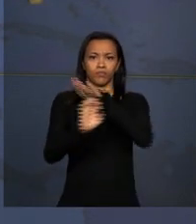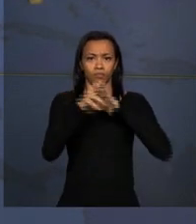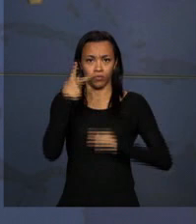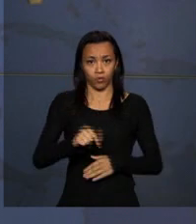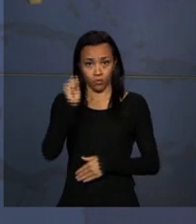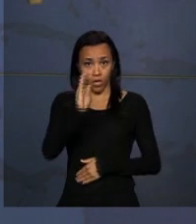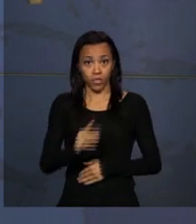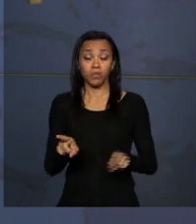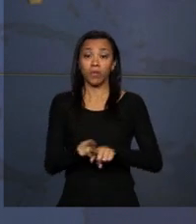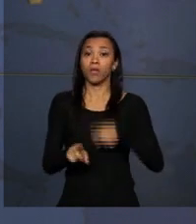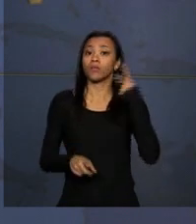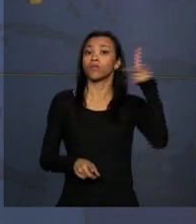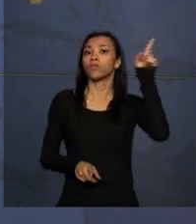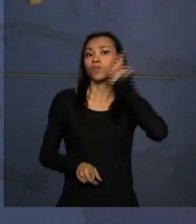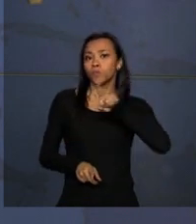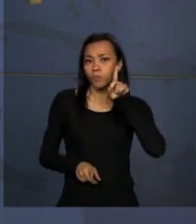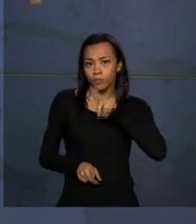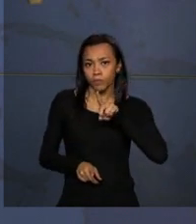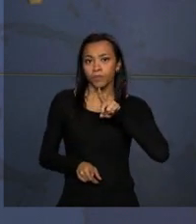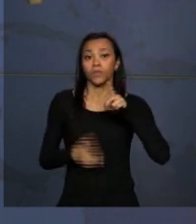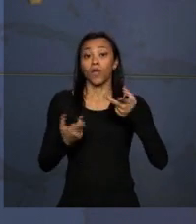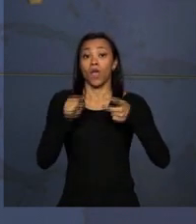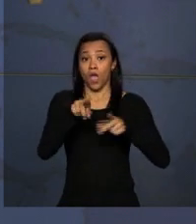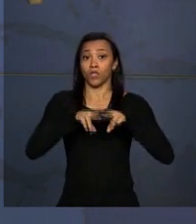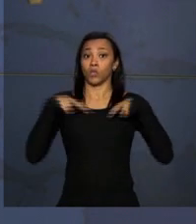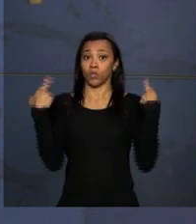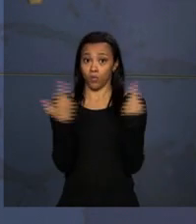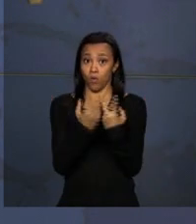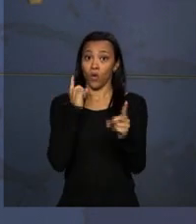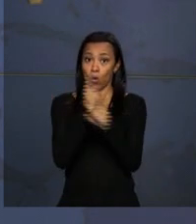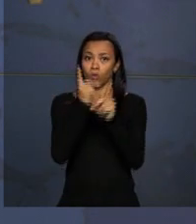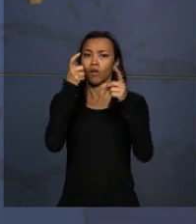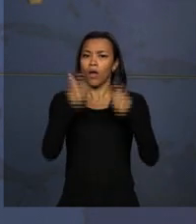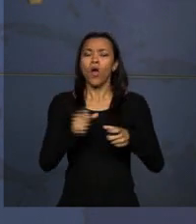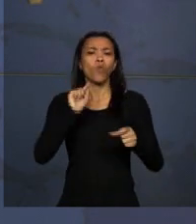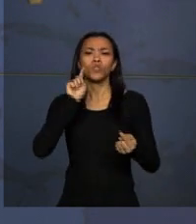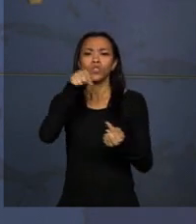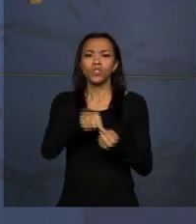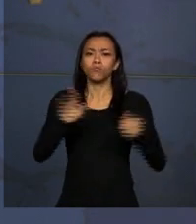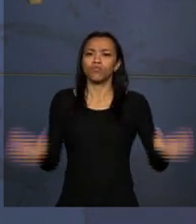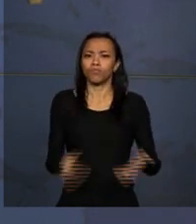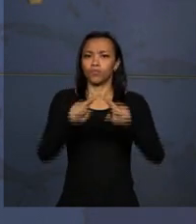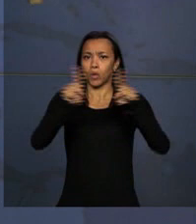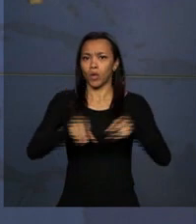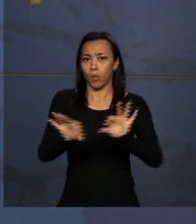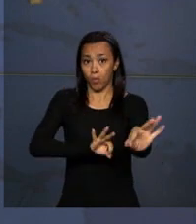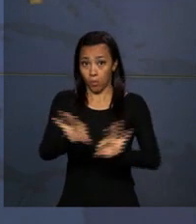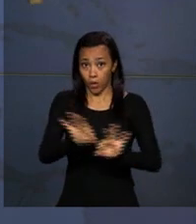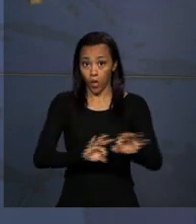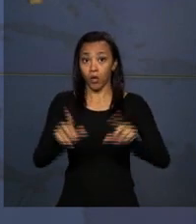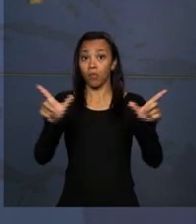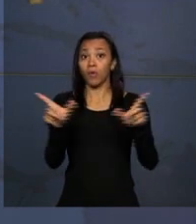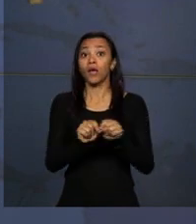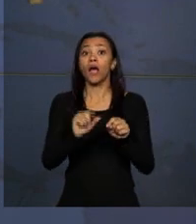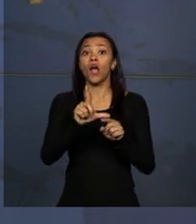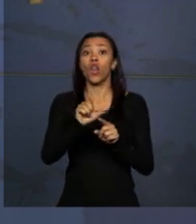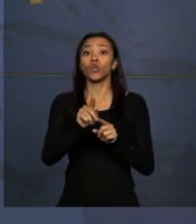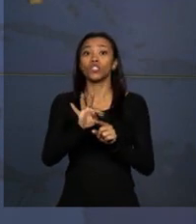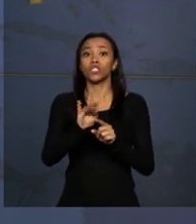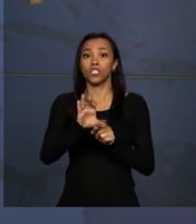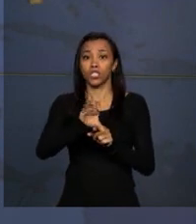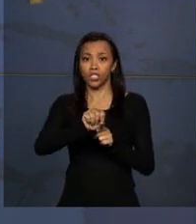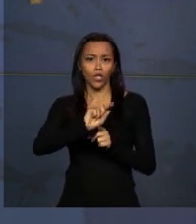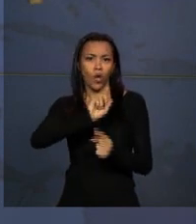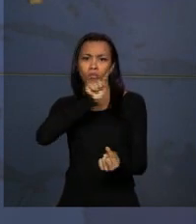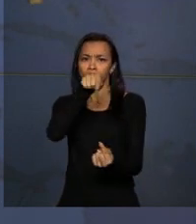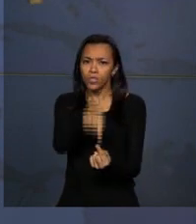investidores americanos e brasileiros o evento foi realizado para promover o programa de investimentos em logística para